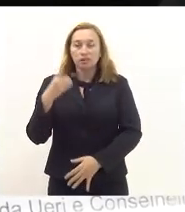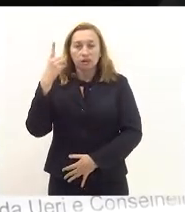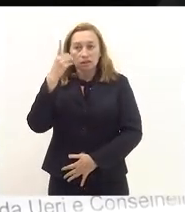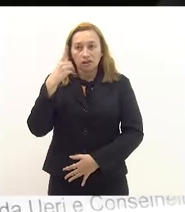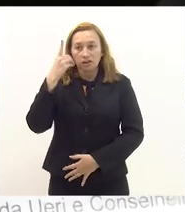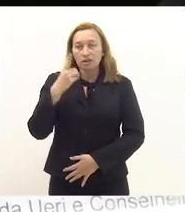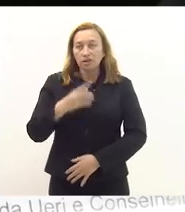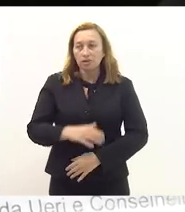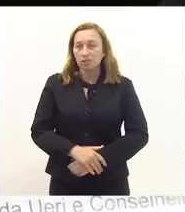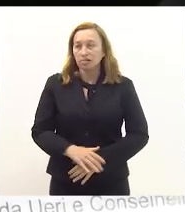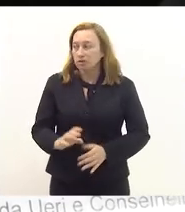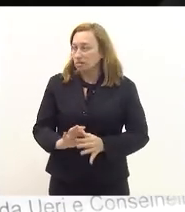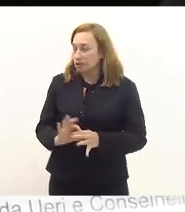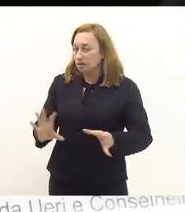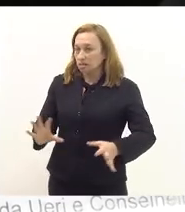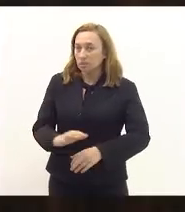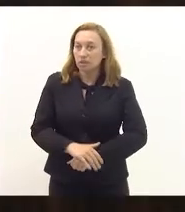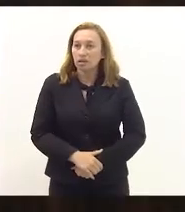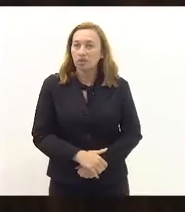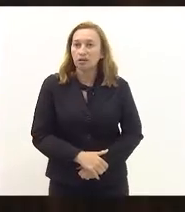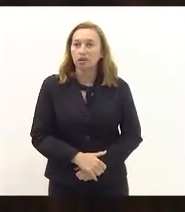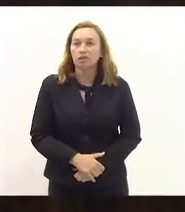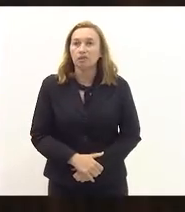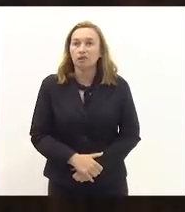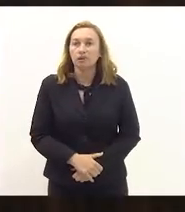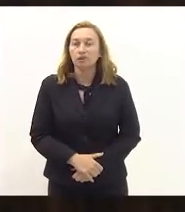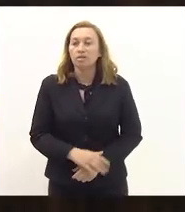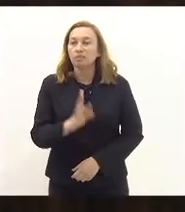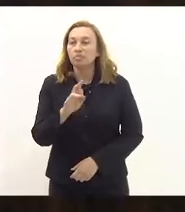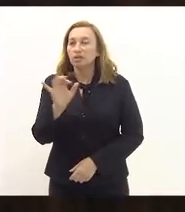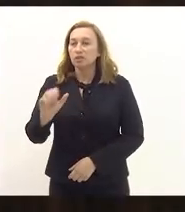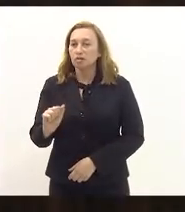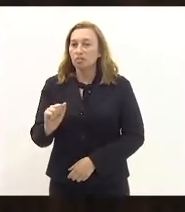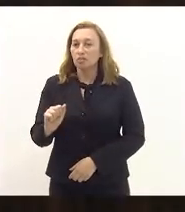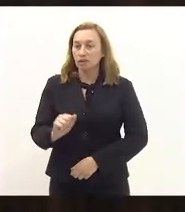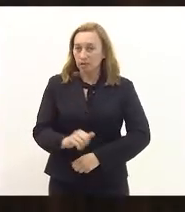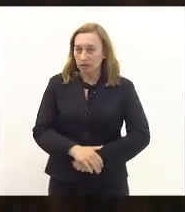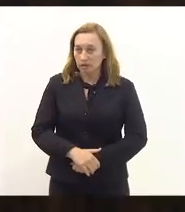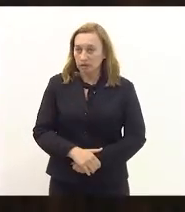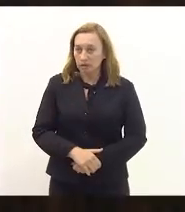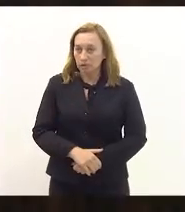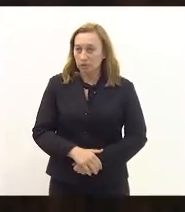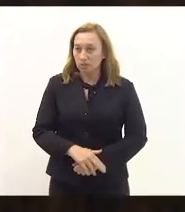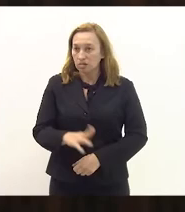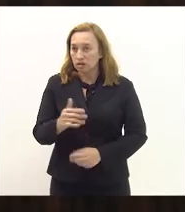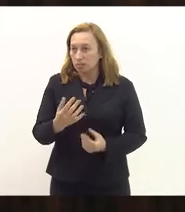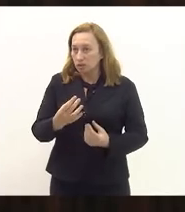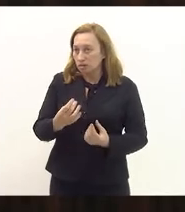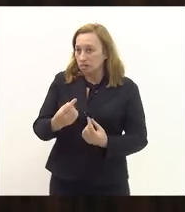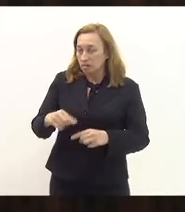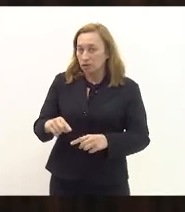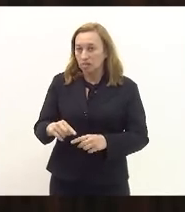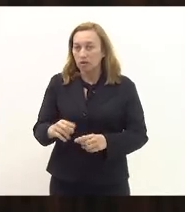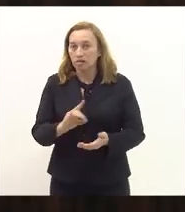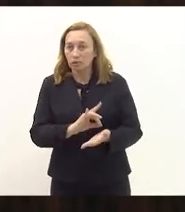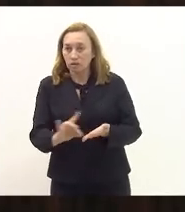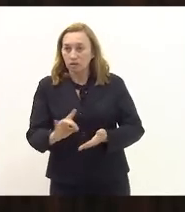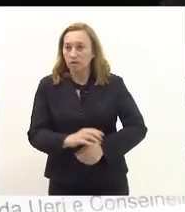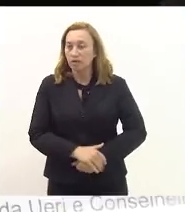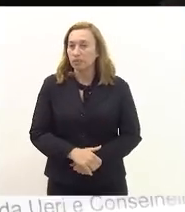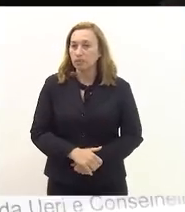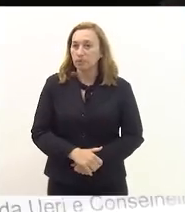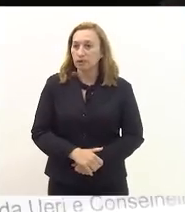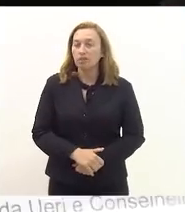permite. Em verdade, meus amigos, Brizola jamais coonestou com os inimigos do povo brasileiro.